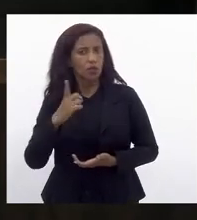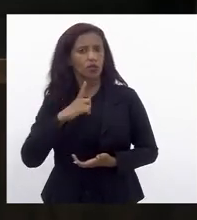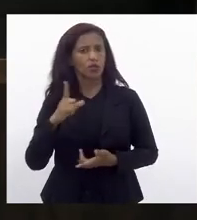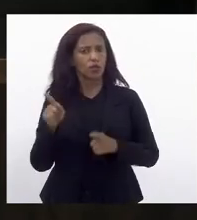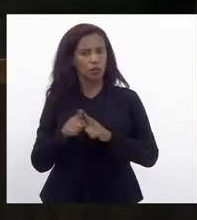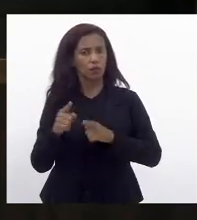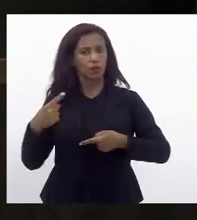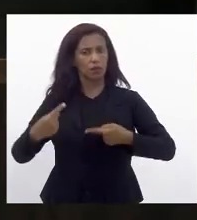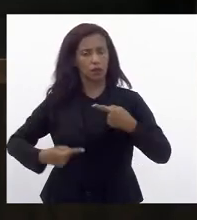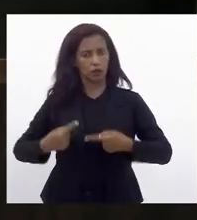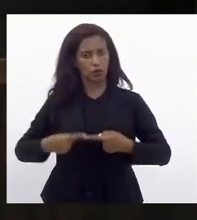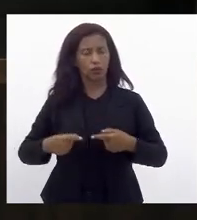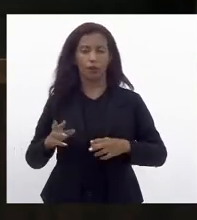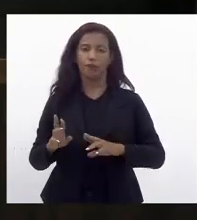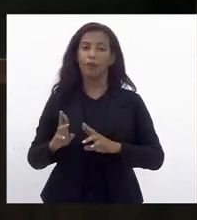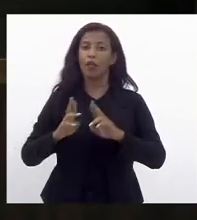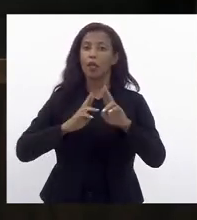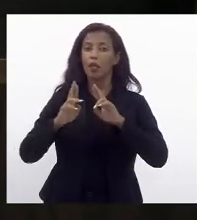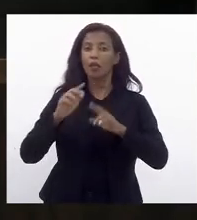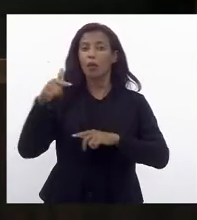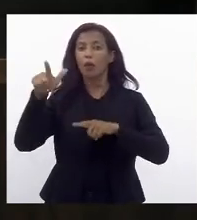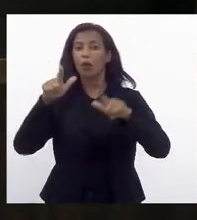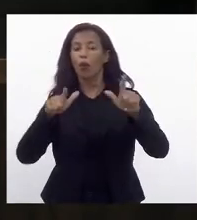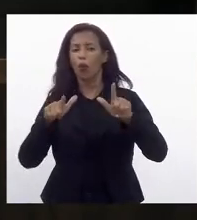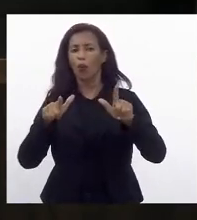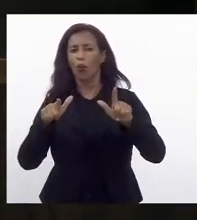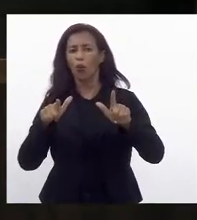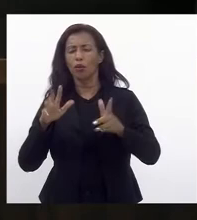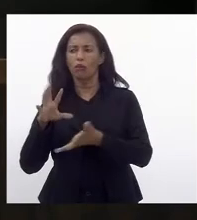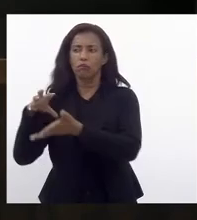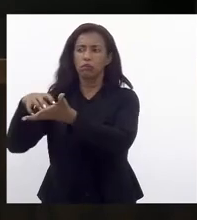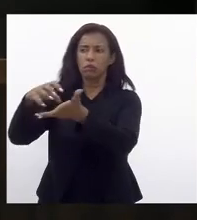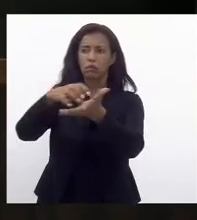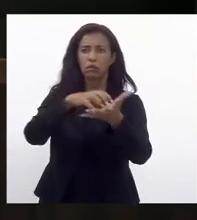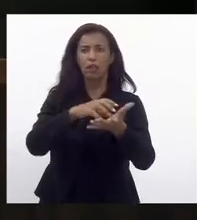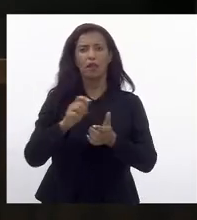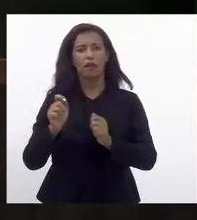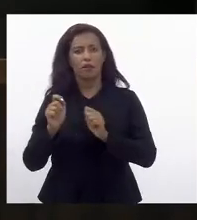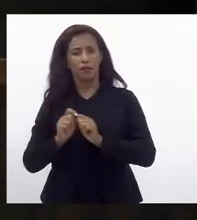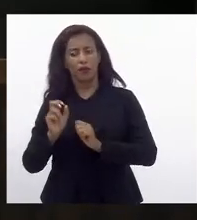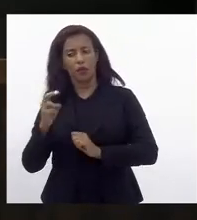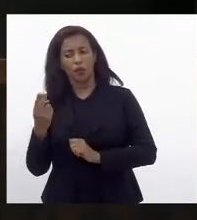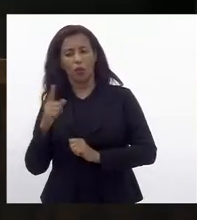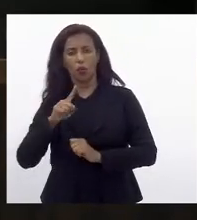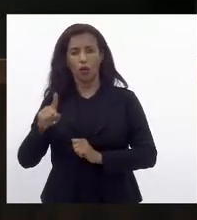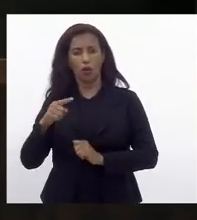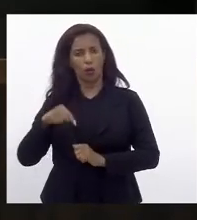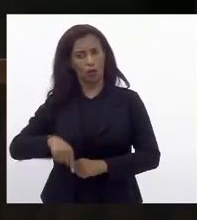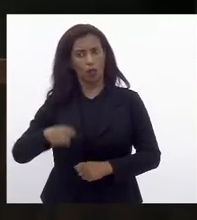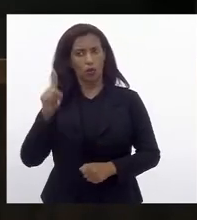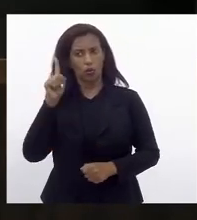essa discussão. Em relação a que outras assembleias fez ou não, o que a gente faz aqui no dia a dia,